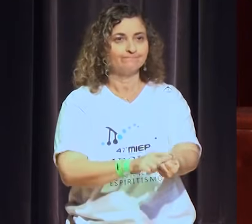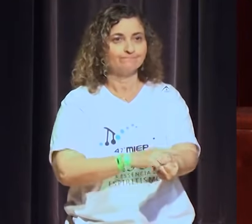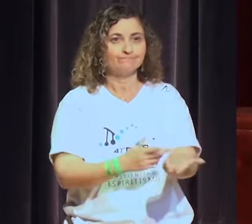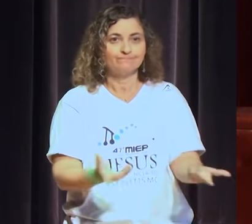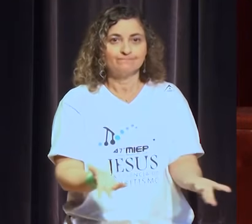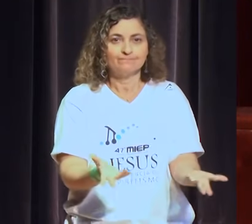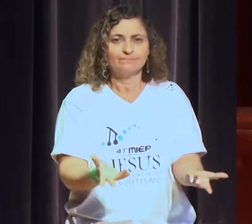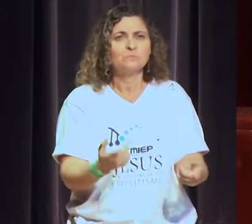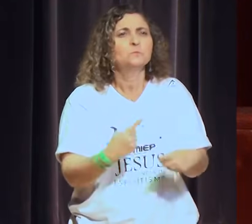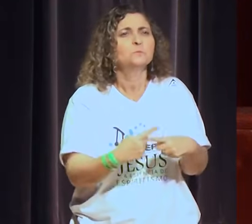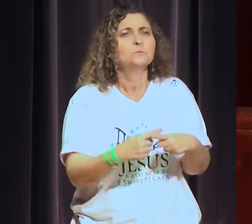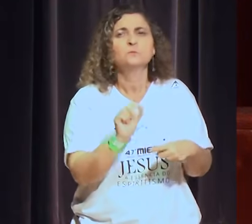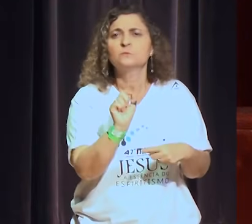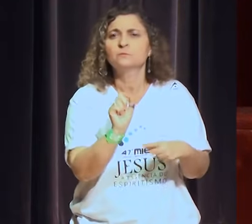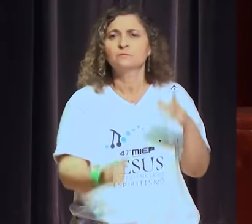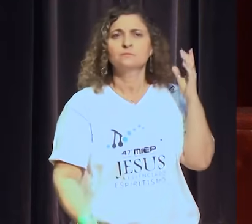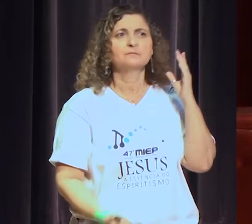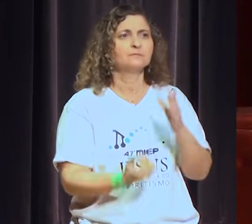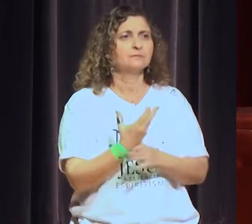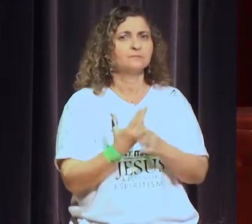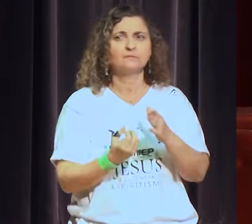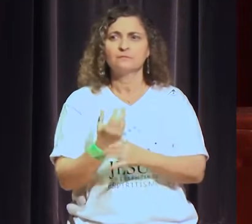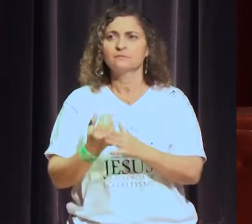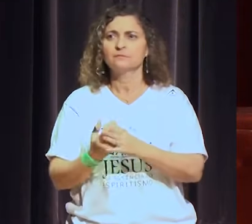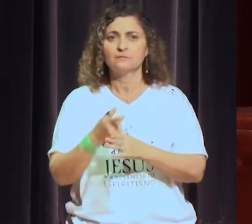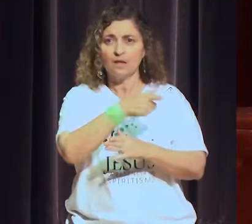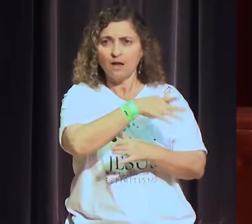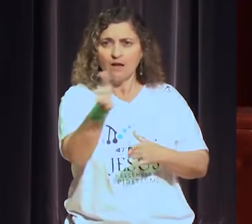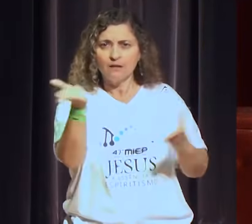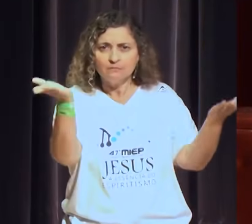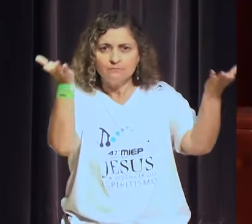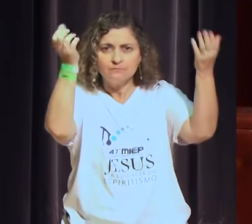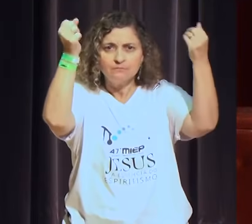Mas o que está acontecendo? Me explica isso.